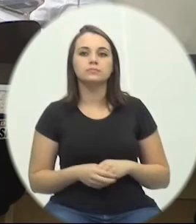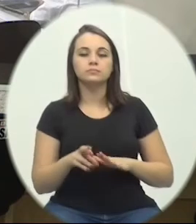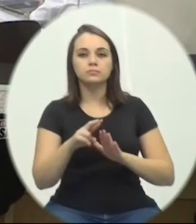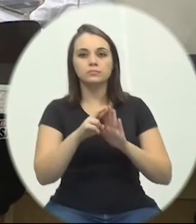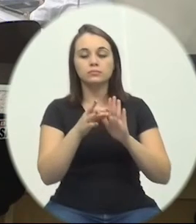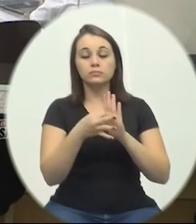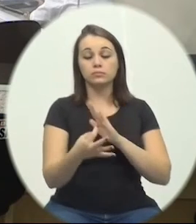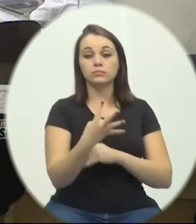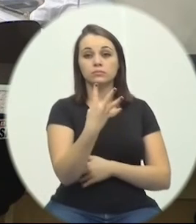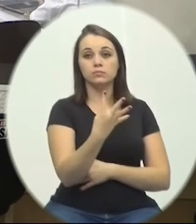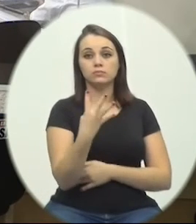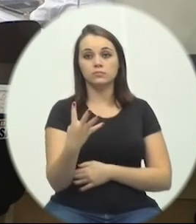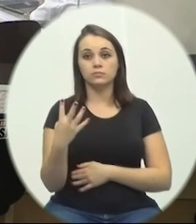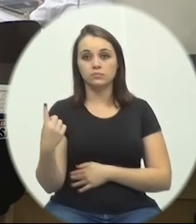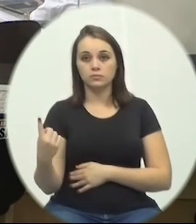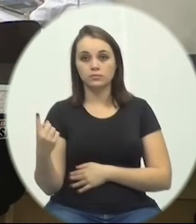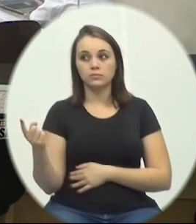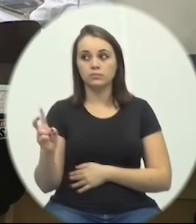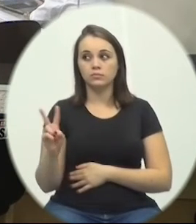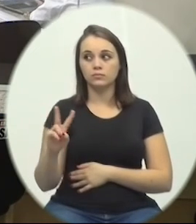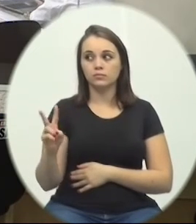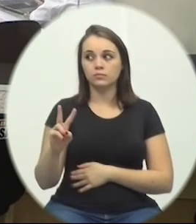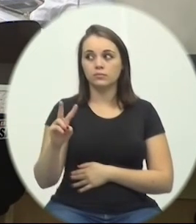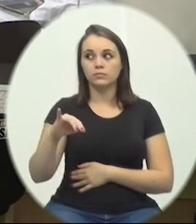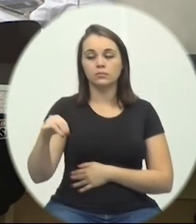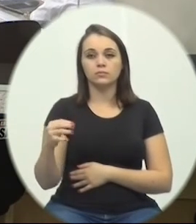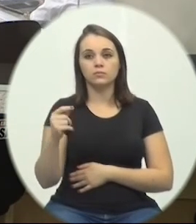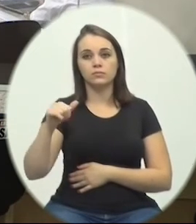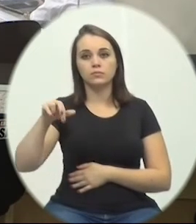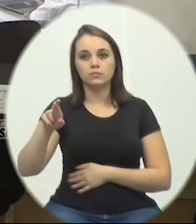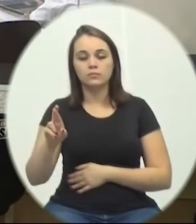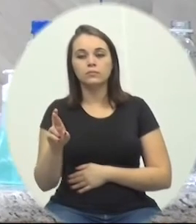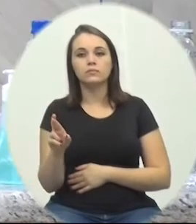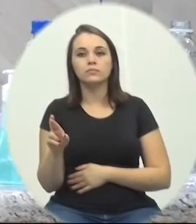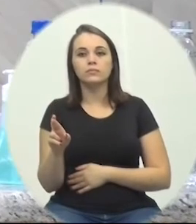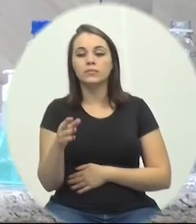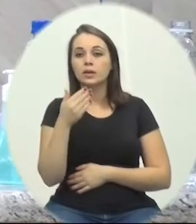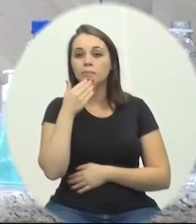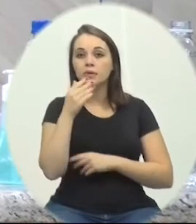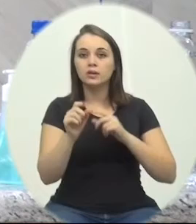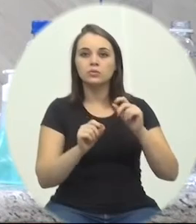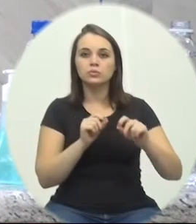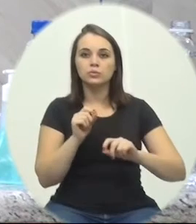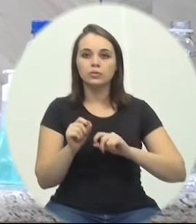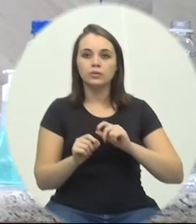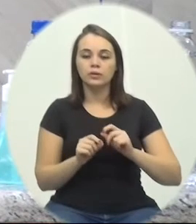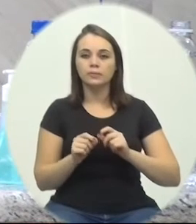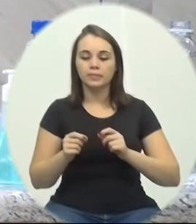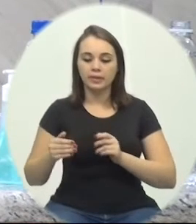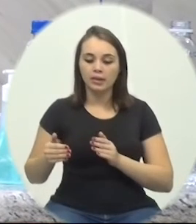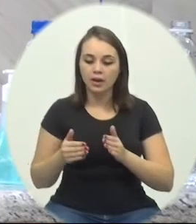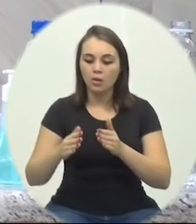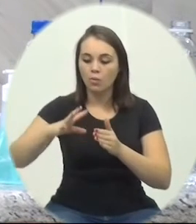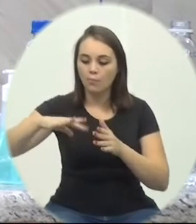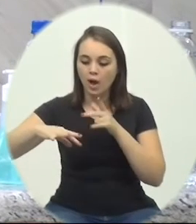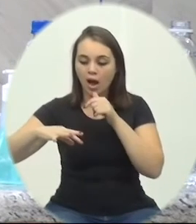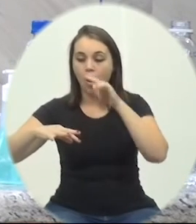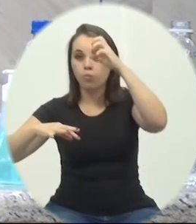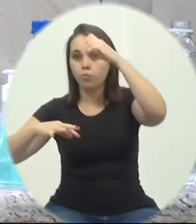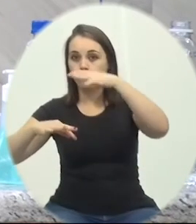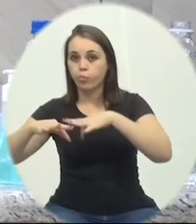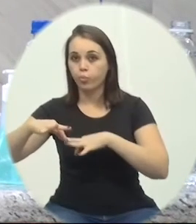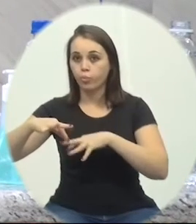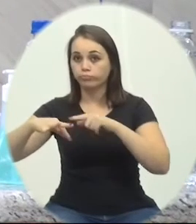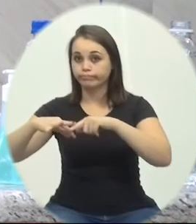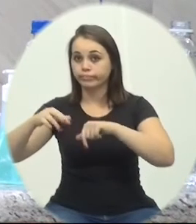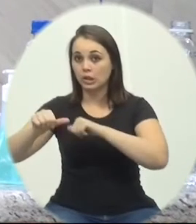Indicação 441-2021, autor vereador pastor Jair Augusto Alexandre, troca da tampa de boca de lobo da rua Raimundo